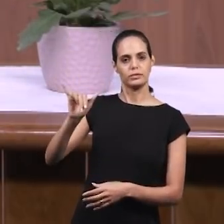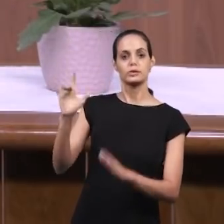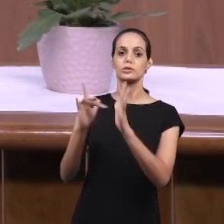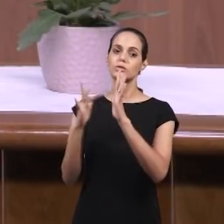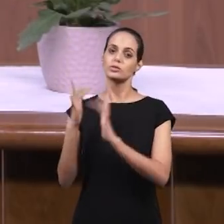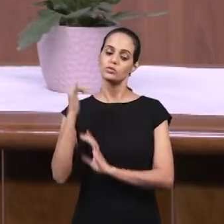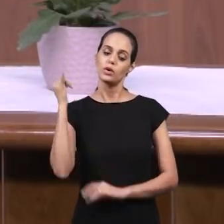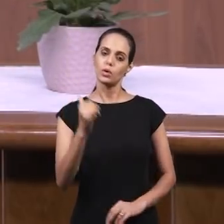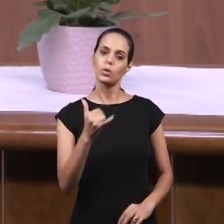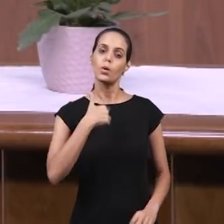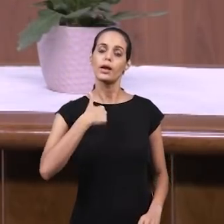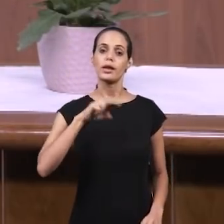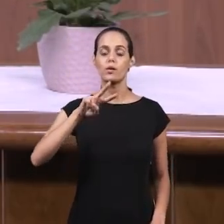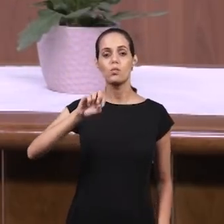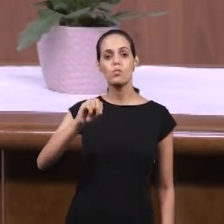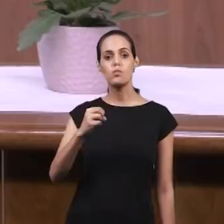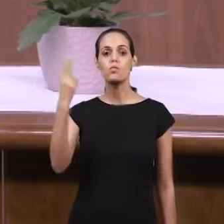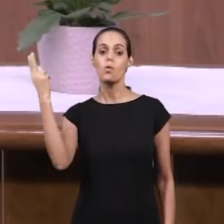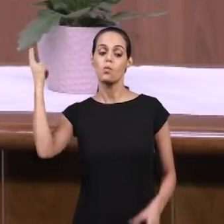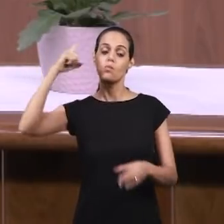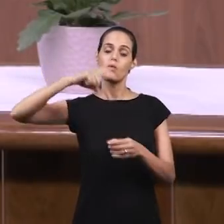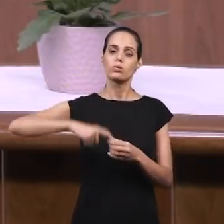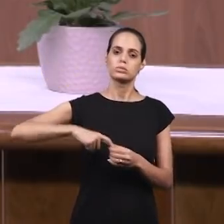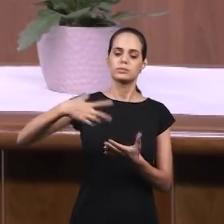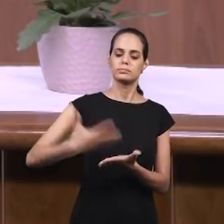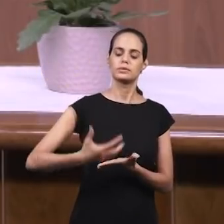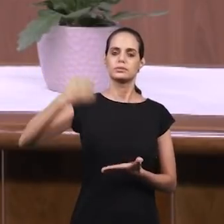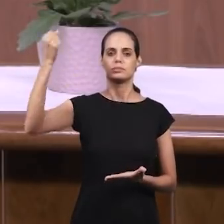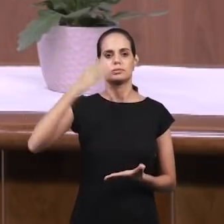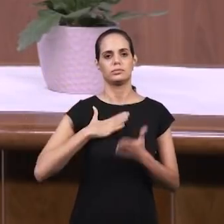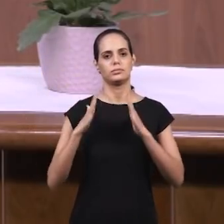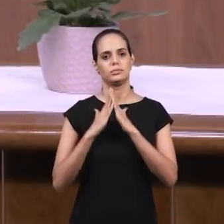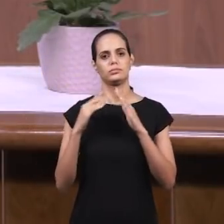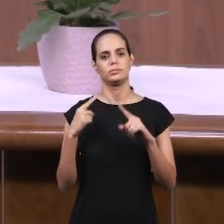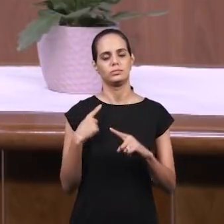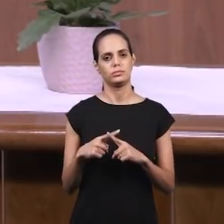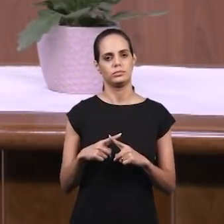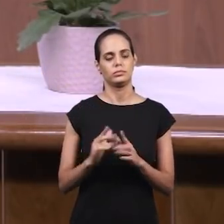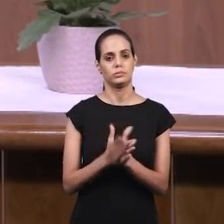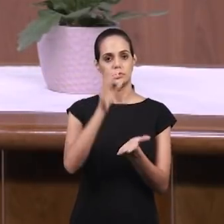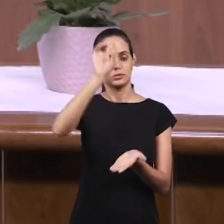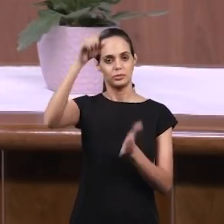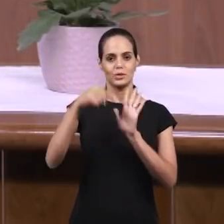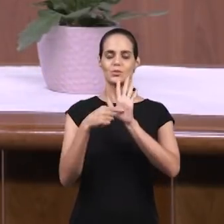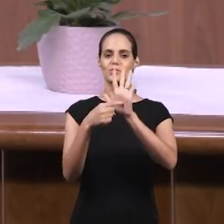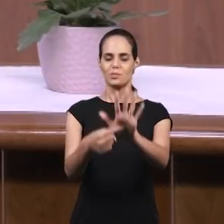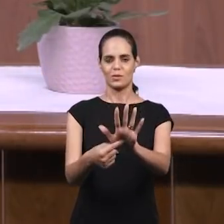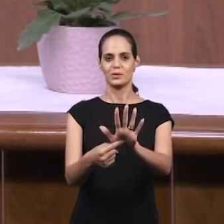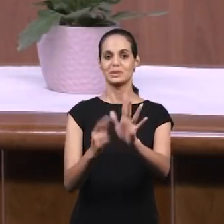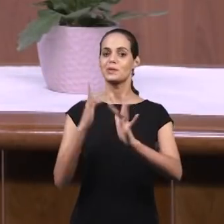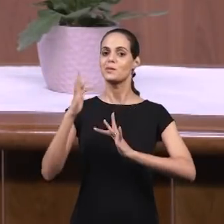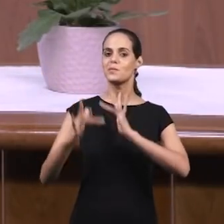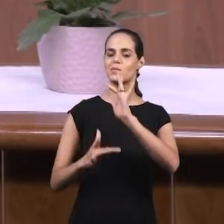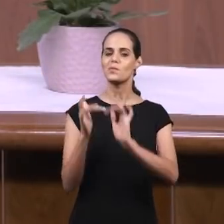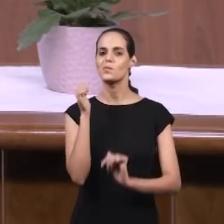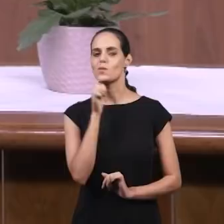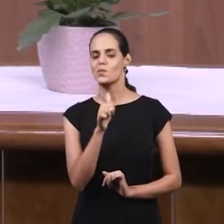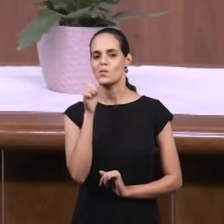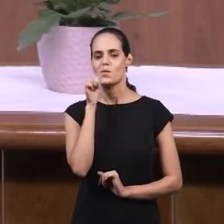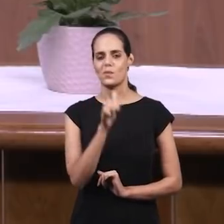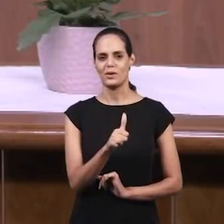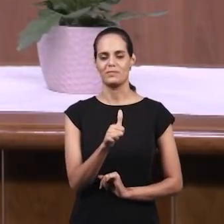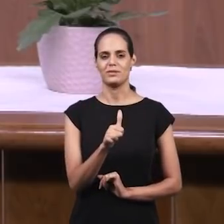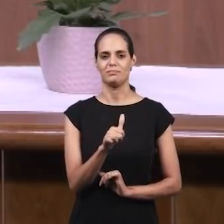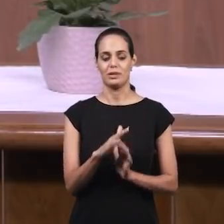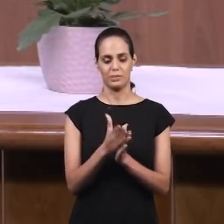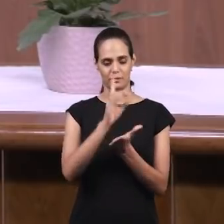eu voltarei para buscar a minha igreja. E a Bíblia chama essa igreja de noiva, a